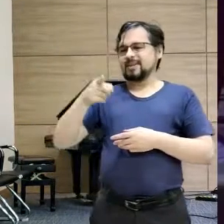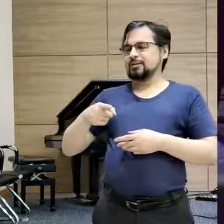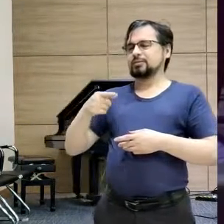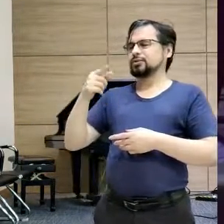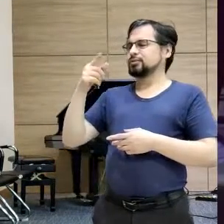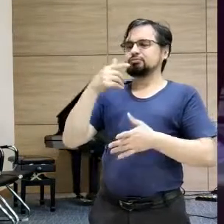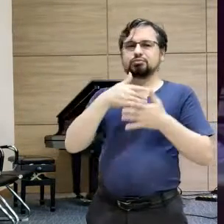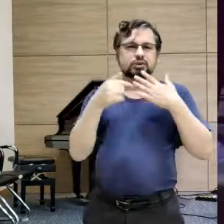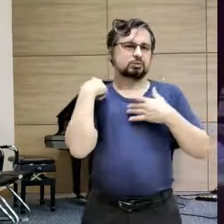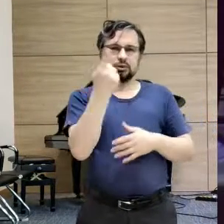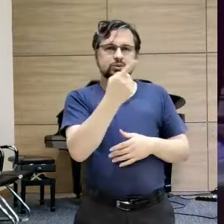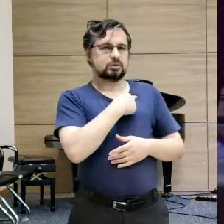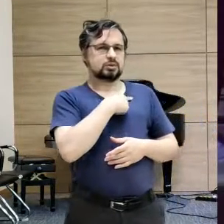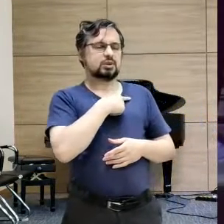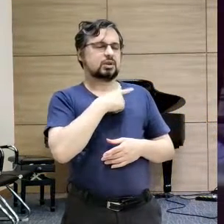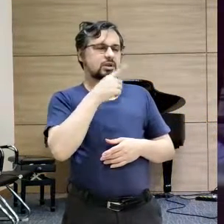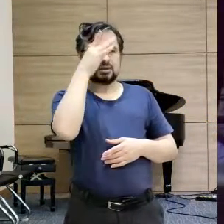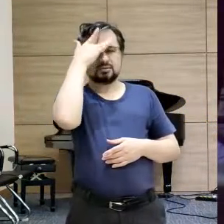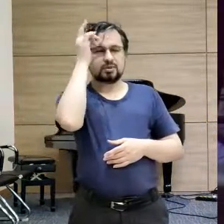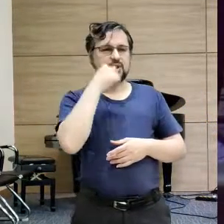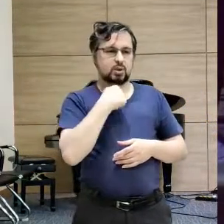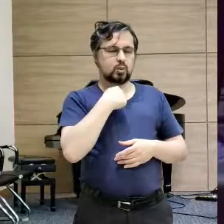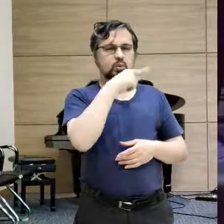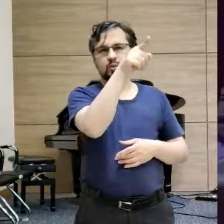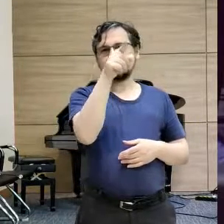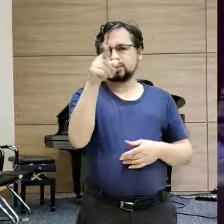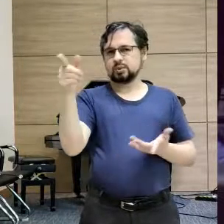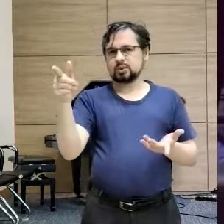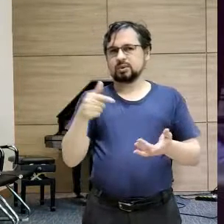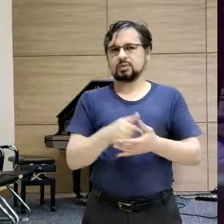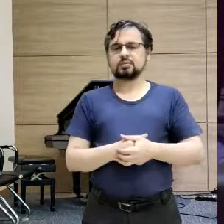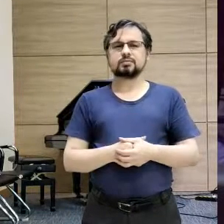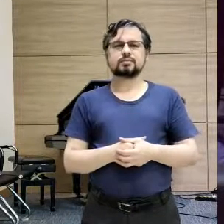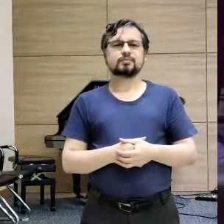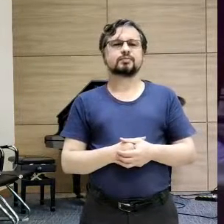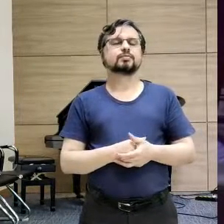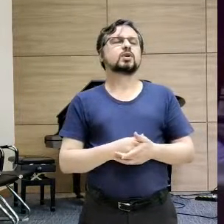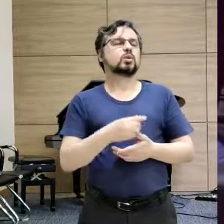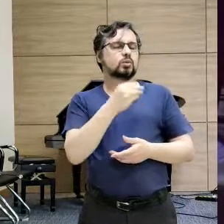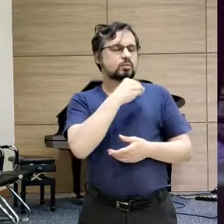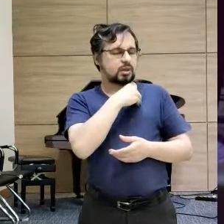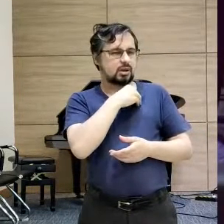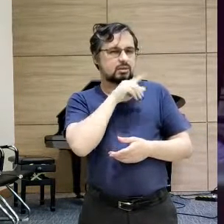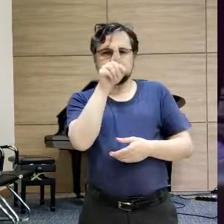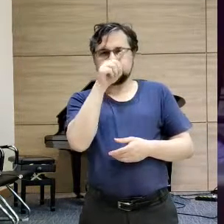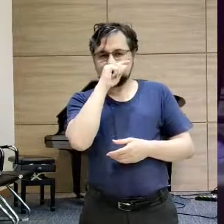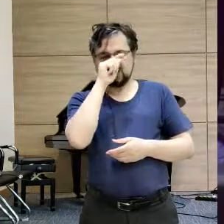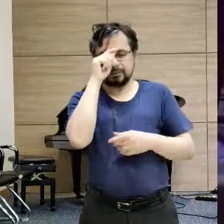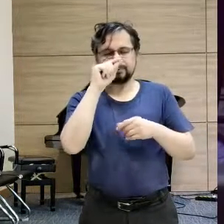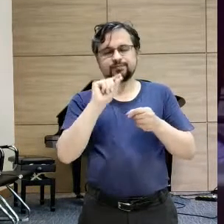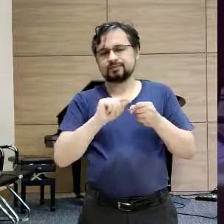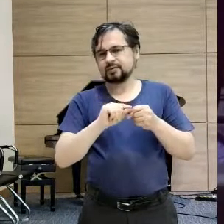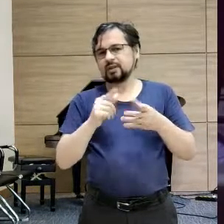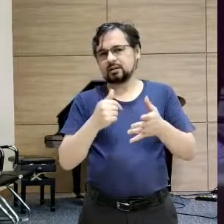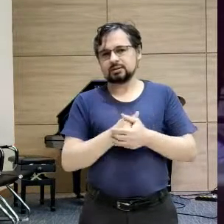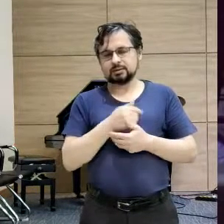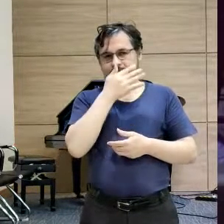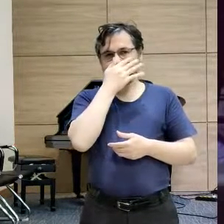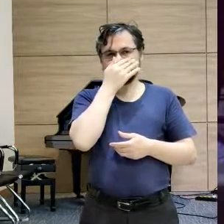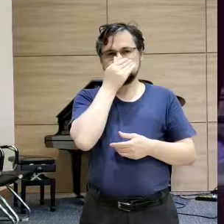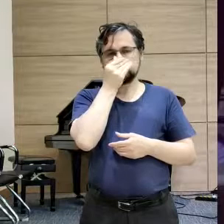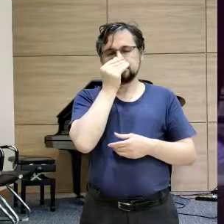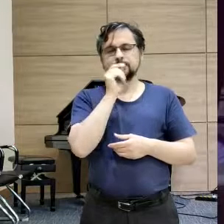eu. Esse homem é você. Esse homem é você ou essa mulher é você no pecado que você, às vezes,